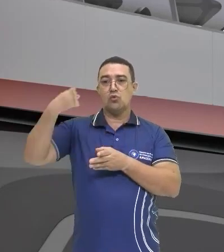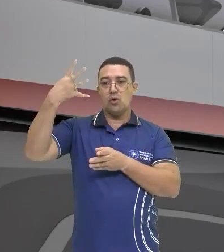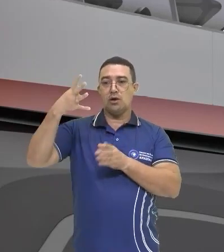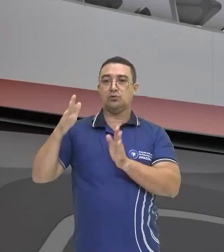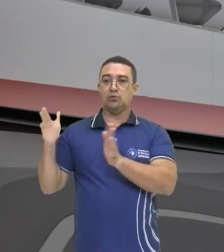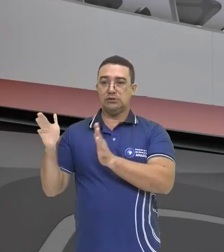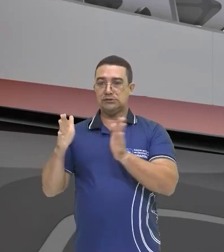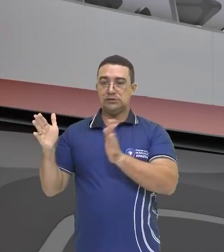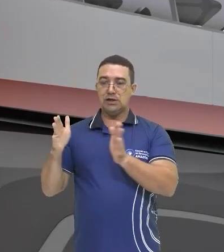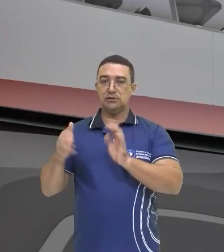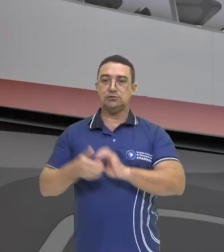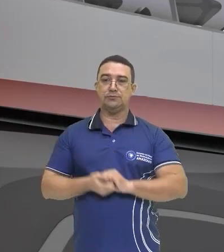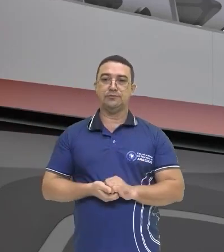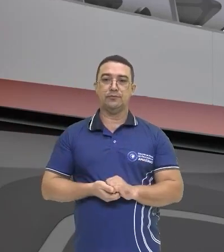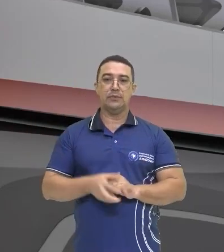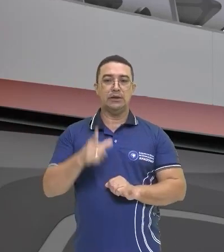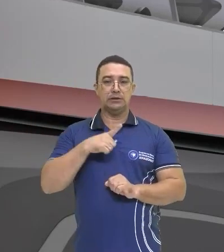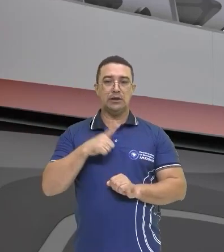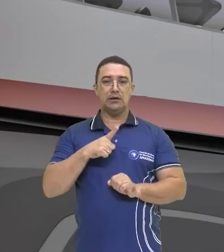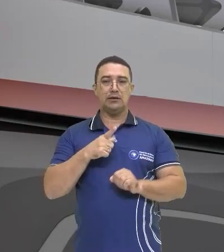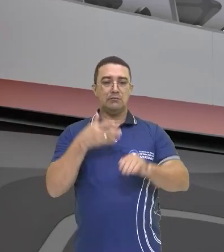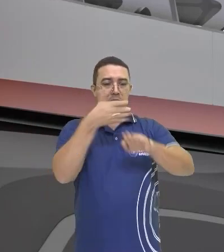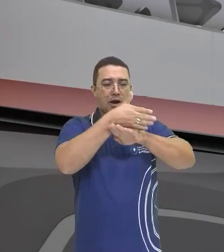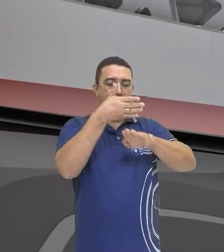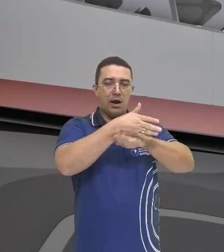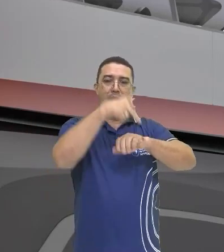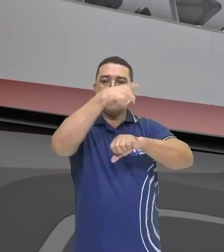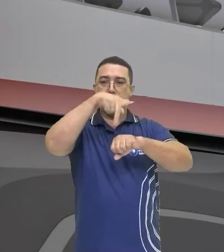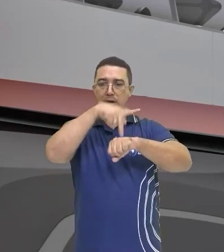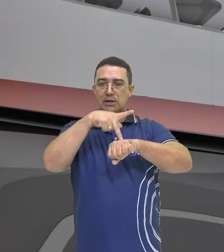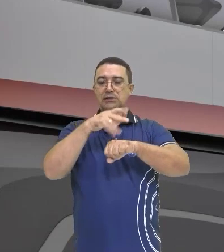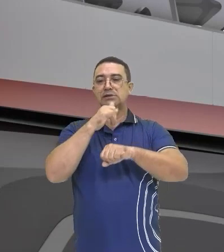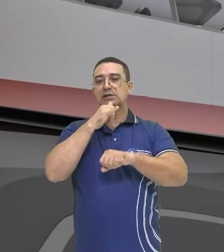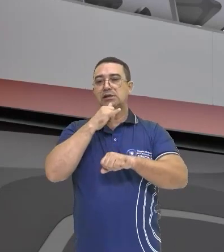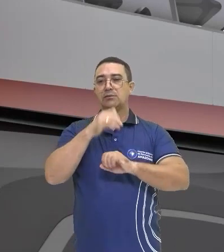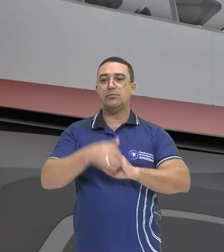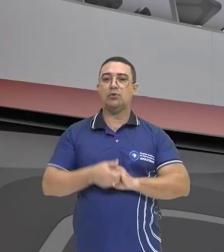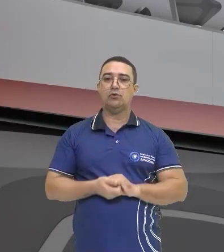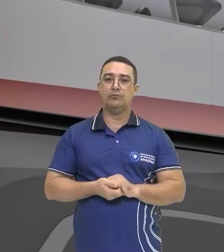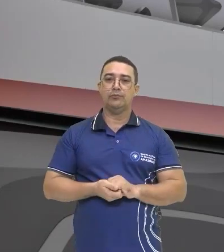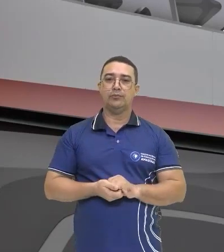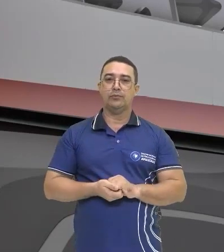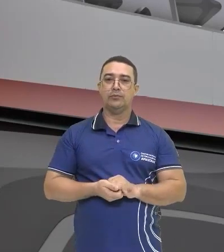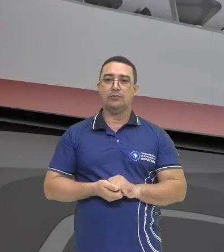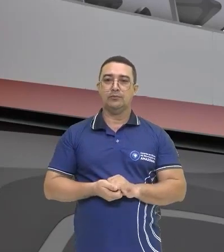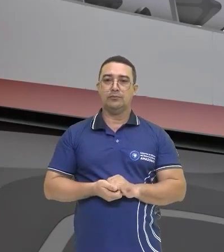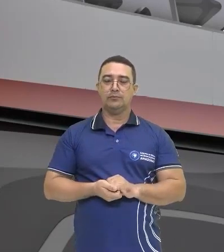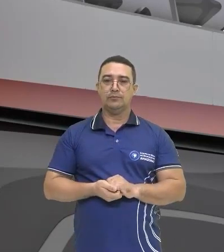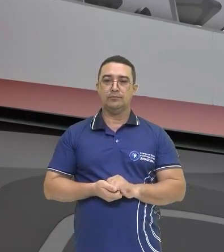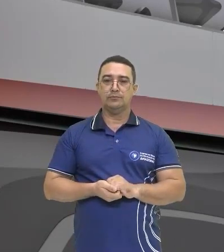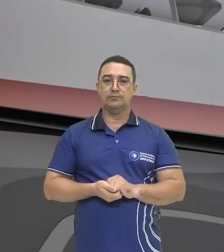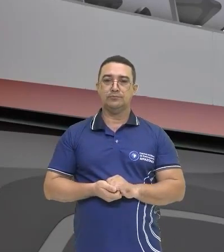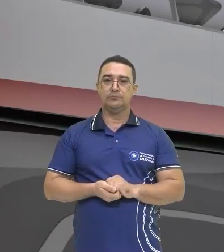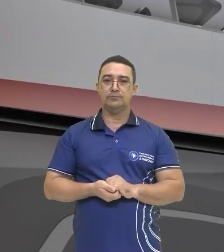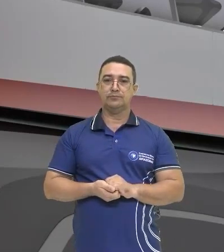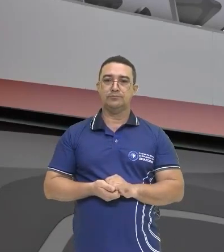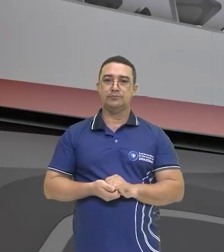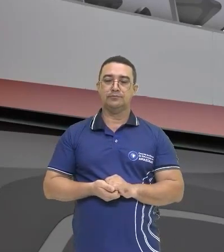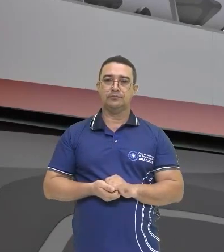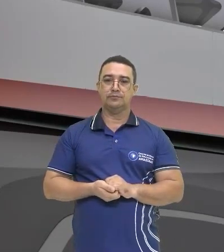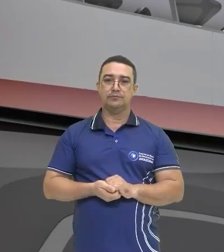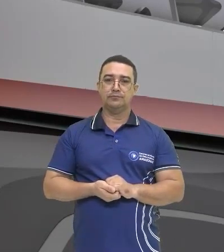a gente vai ter a entrada de países, por exemplo, como os países do leste europeu, de uma forma geral, tá